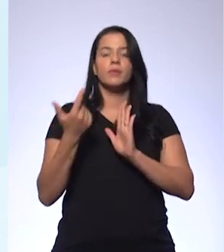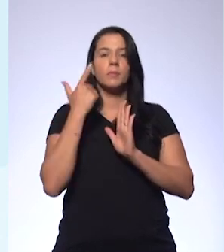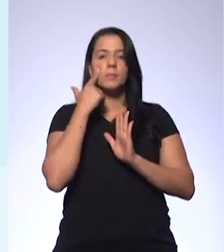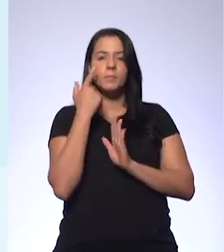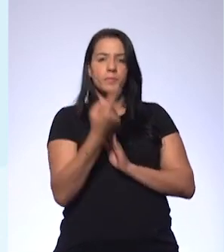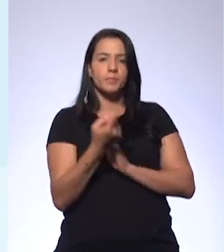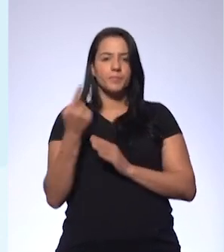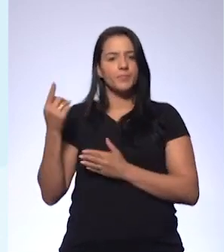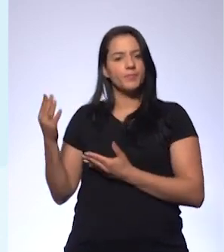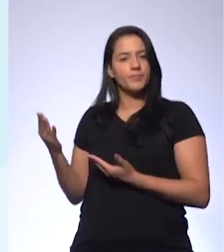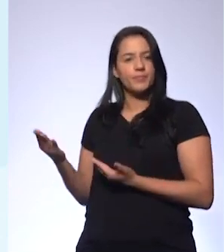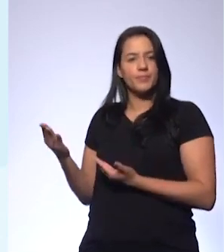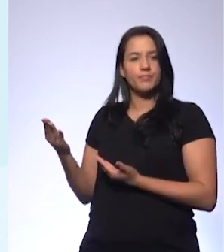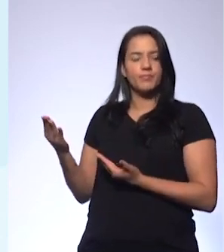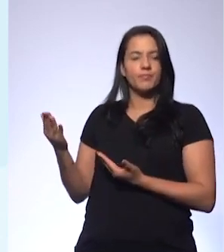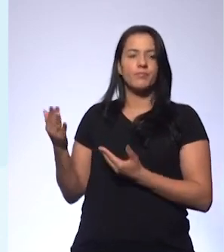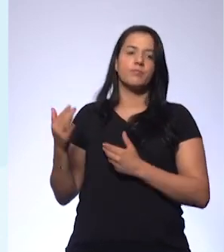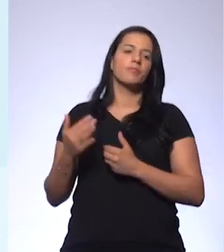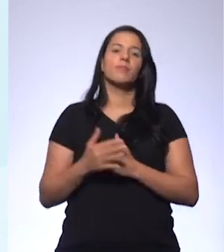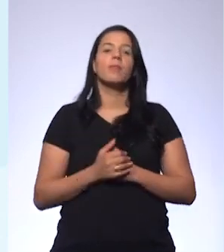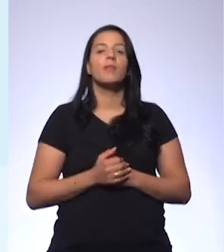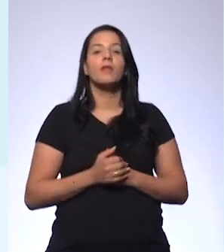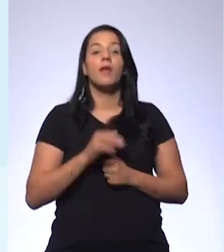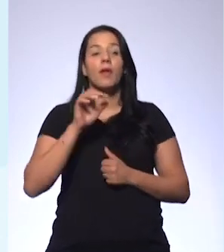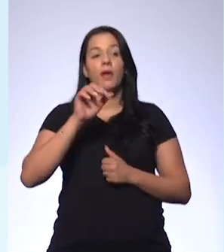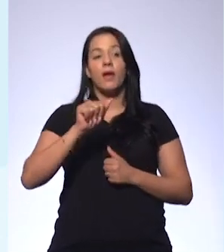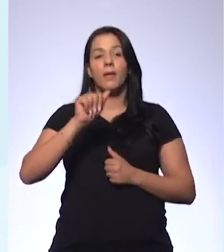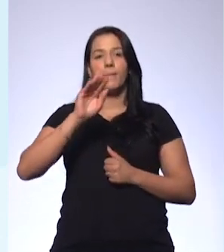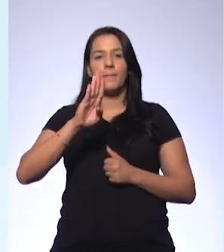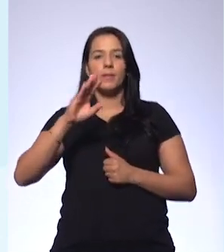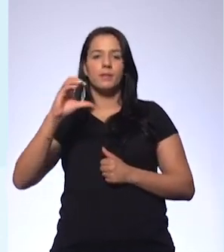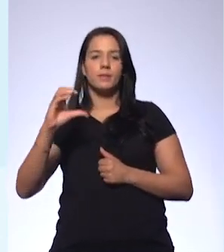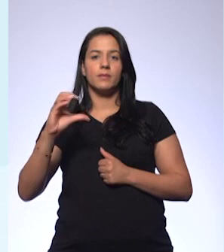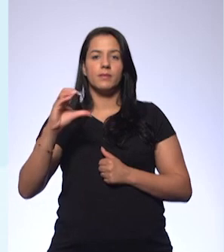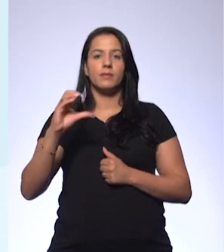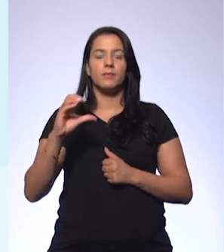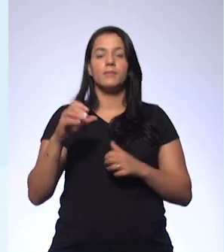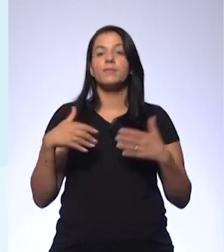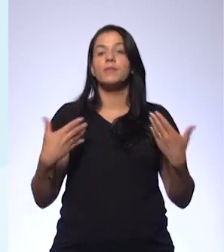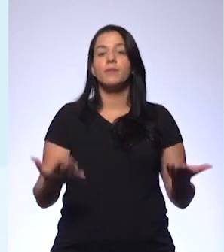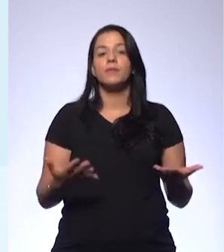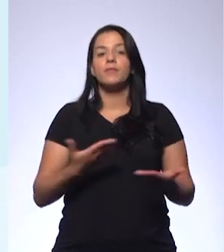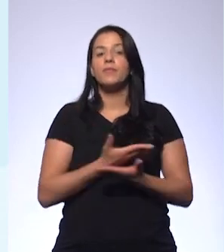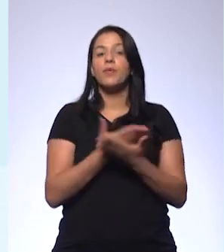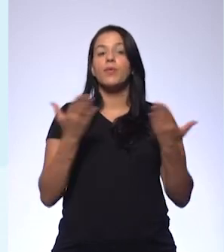imagens, uma interaçãozinha A, B e C. E